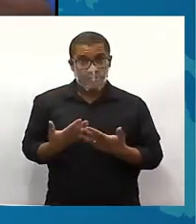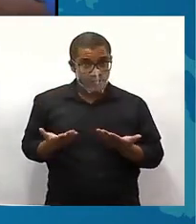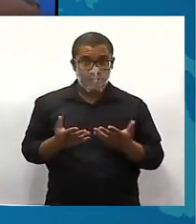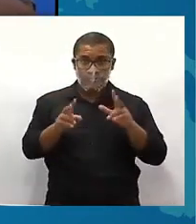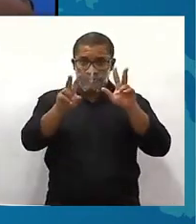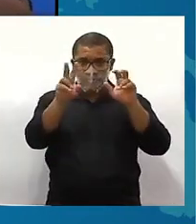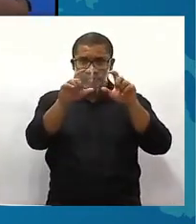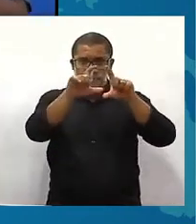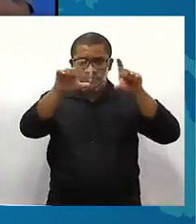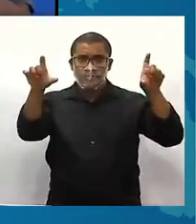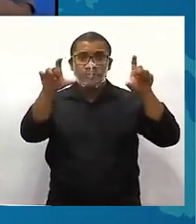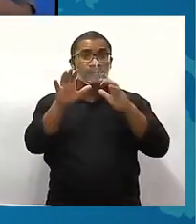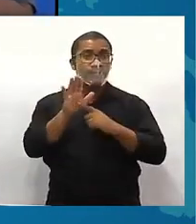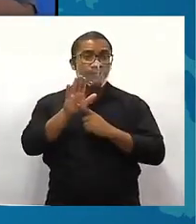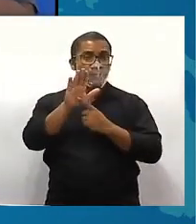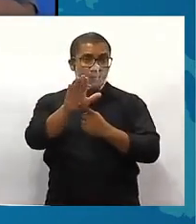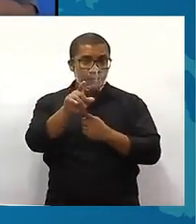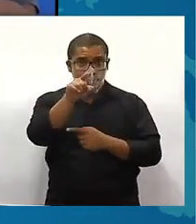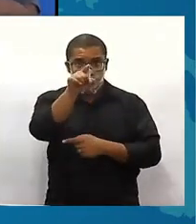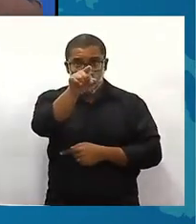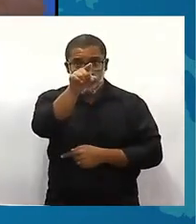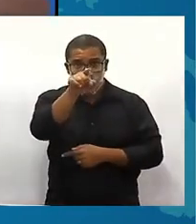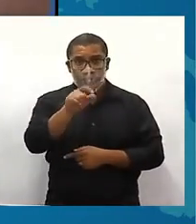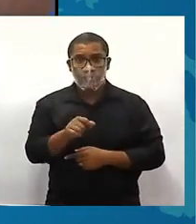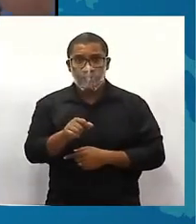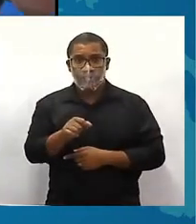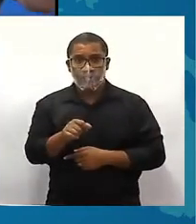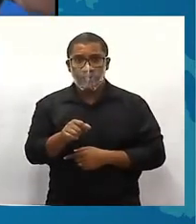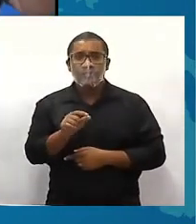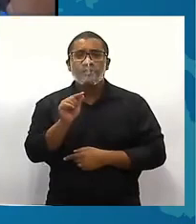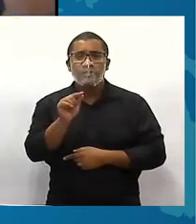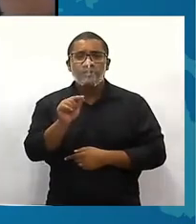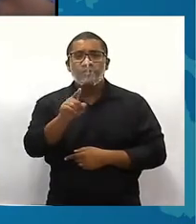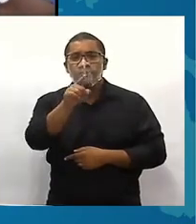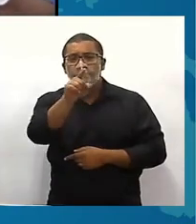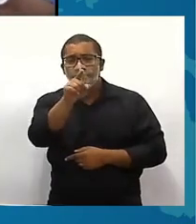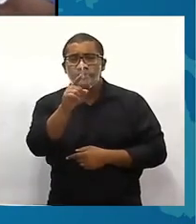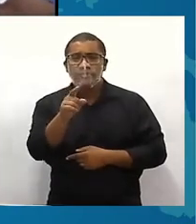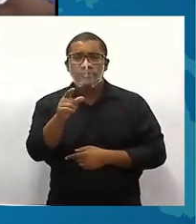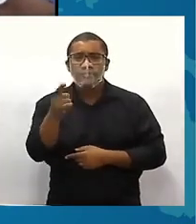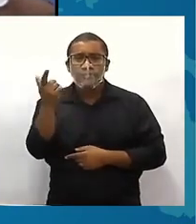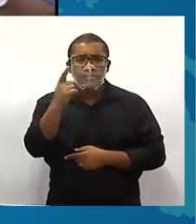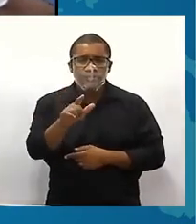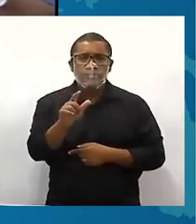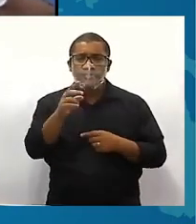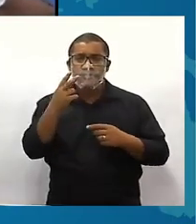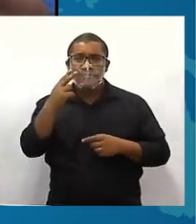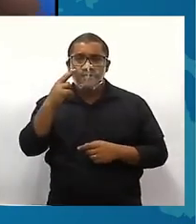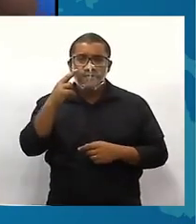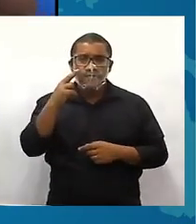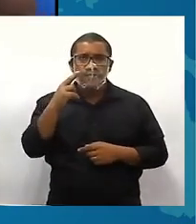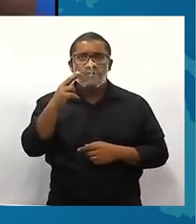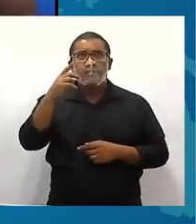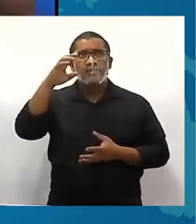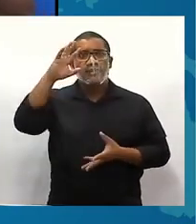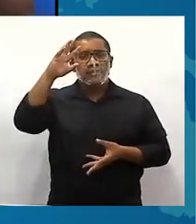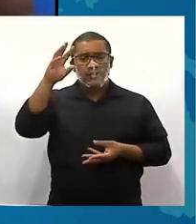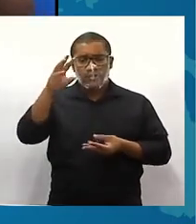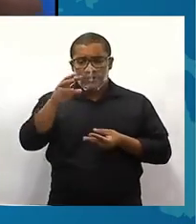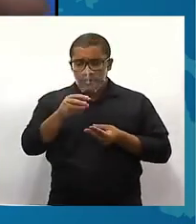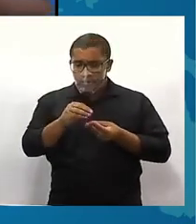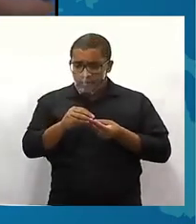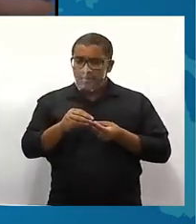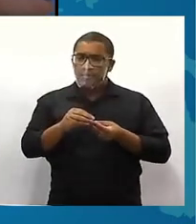enunciado ele está mostrando para você uma visão geral do que aconteceu do relevo, da forma do